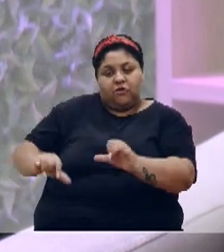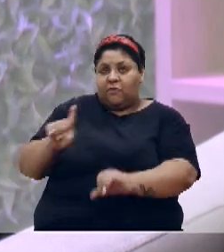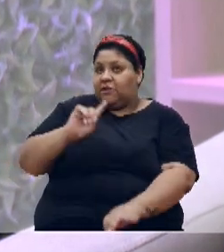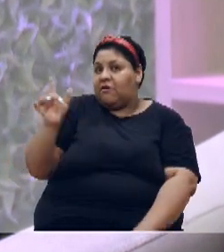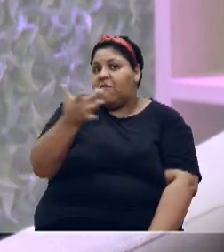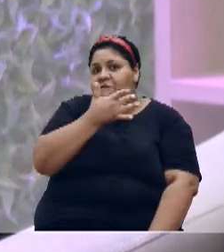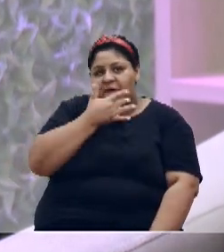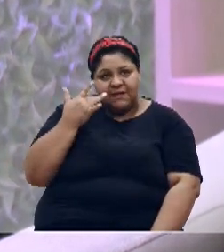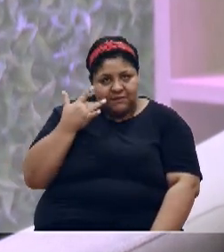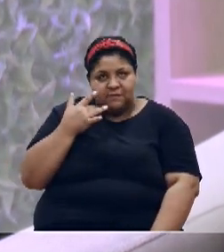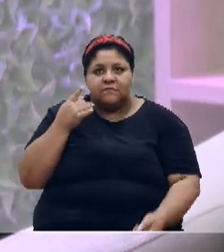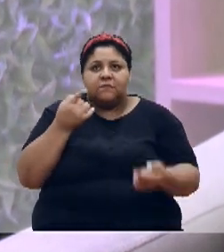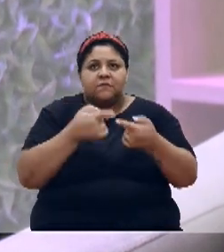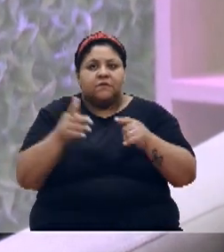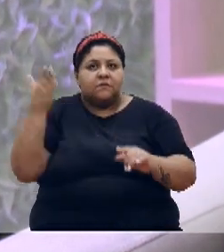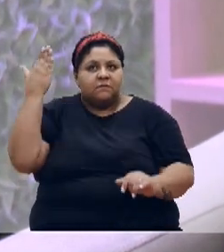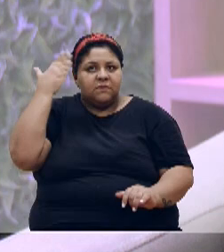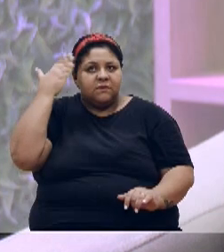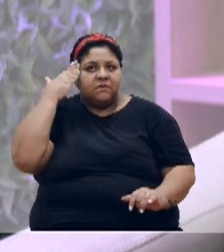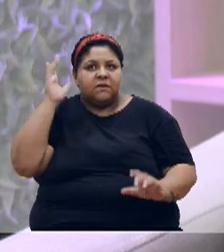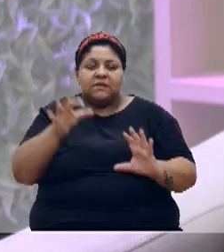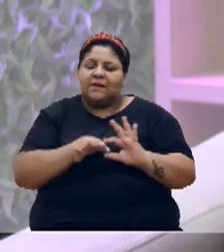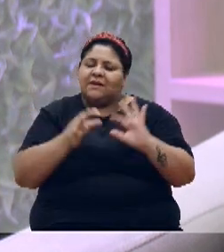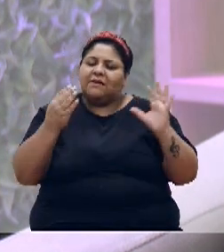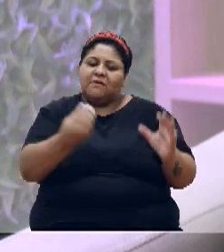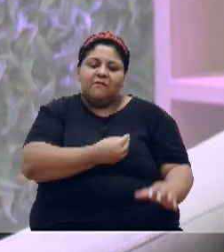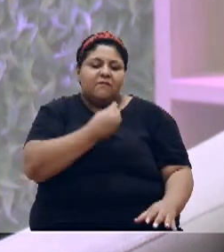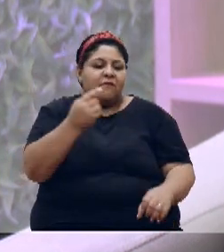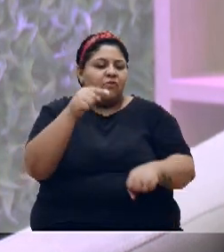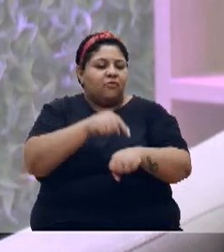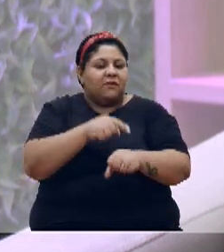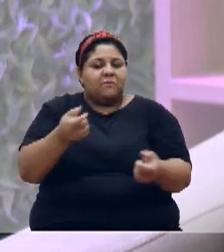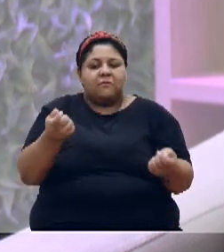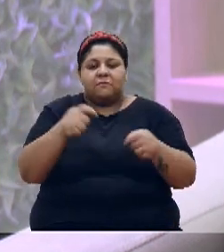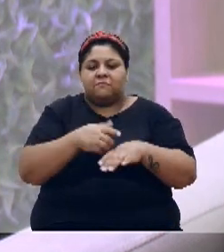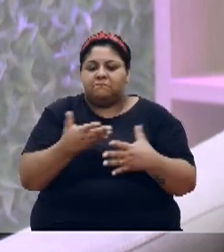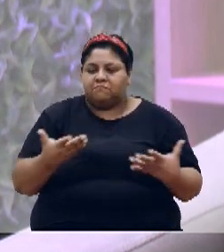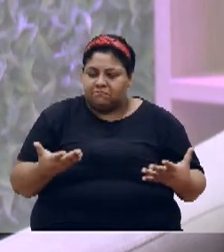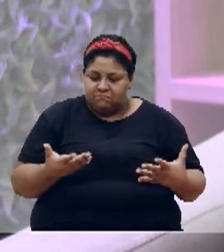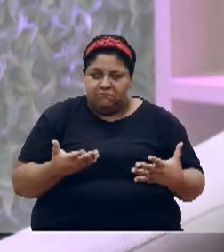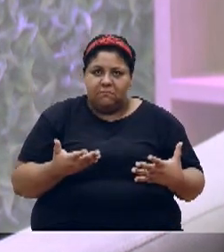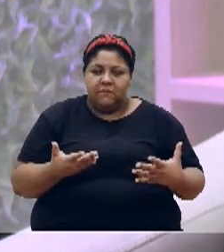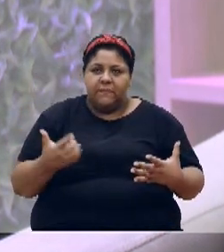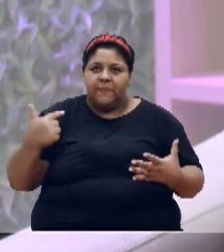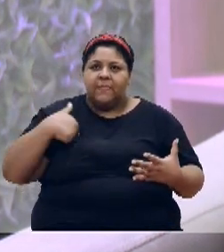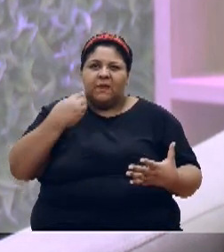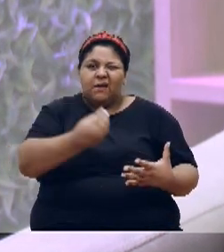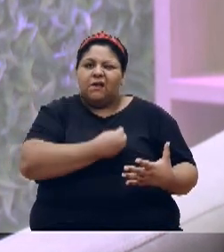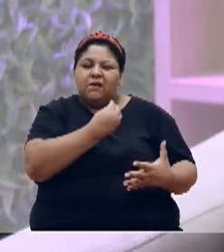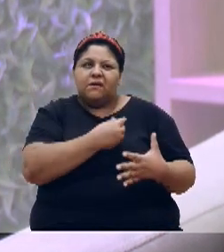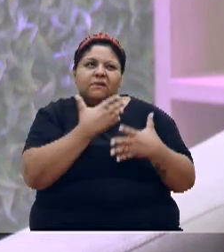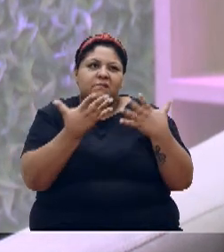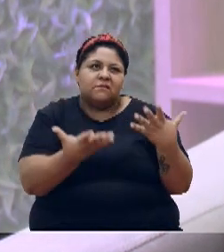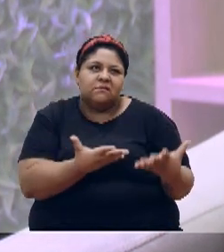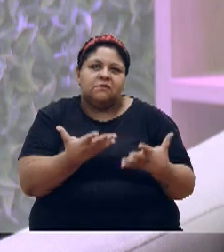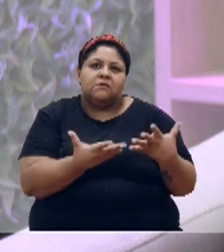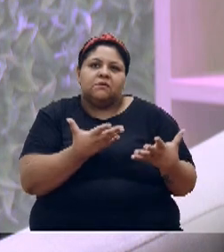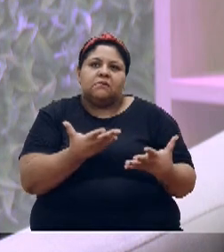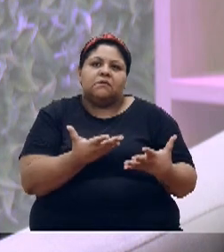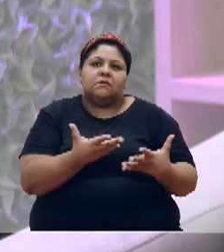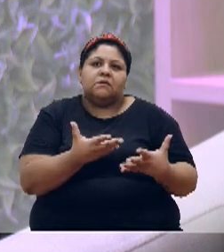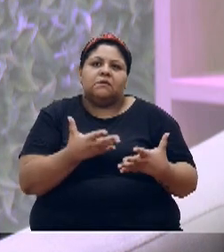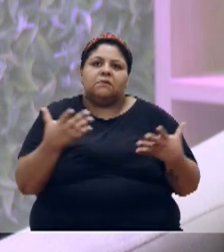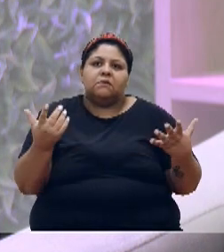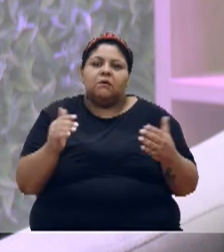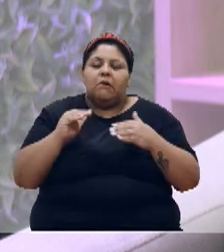fácil, mas saber que ela tá livre e que ela viveu o tempo que ela precisava, do que eu vivenciar e ficar